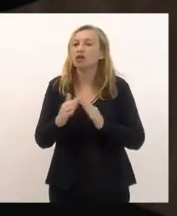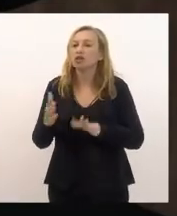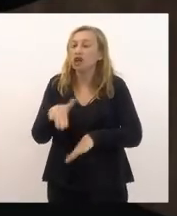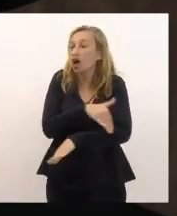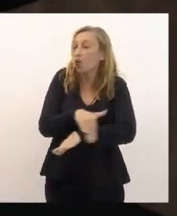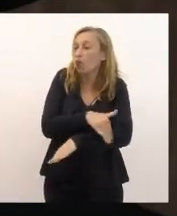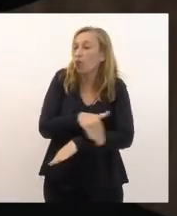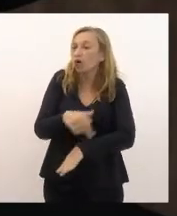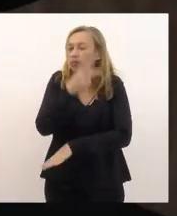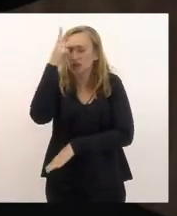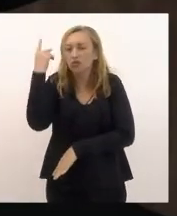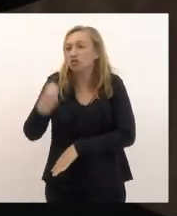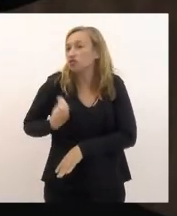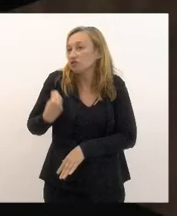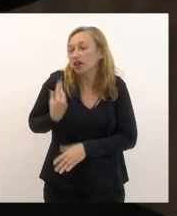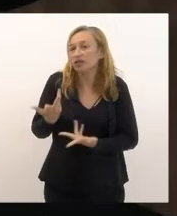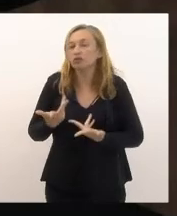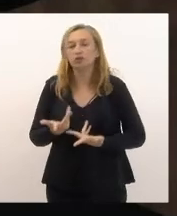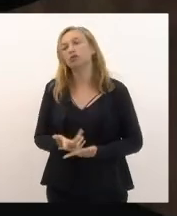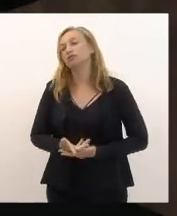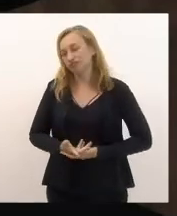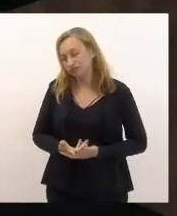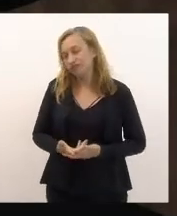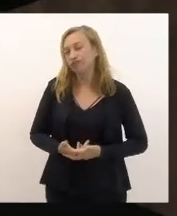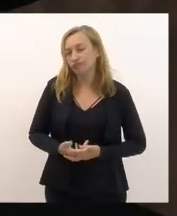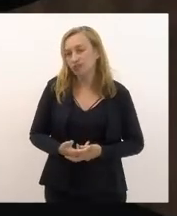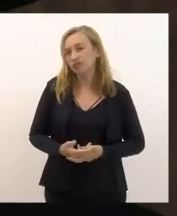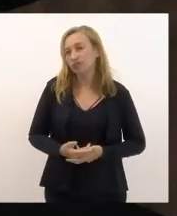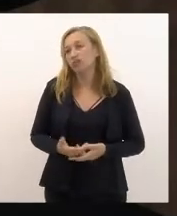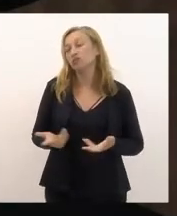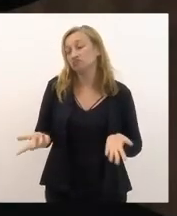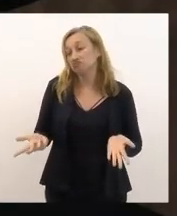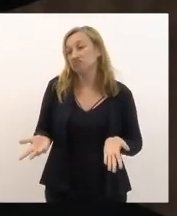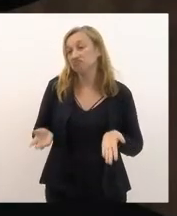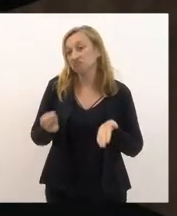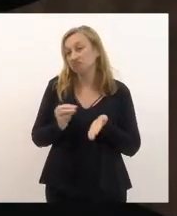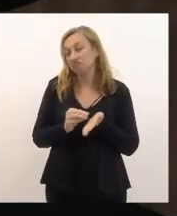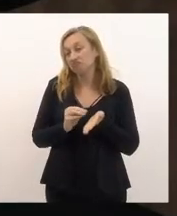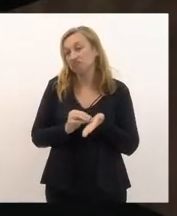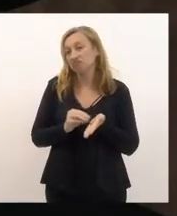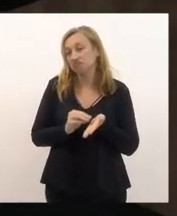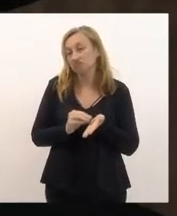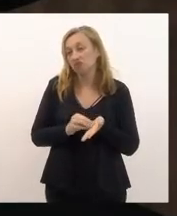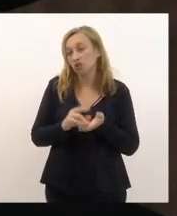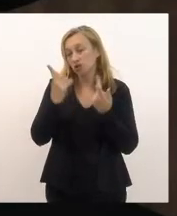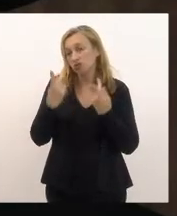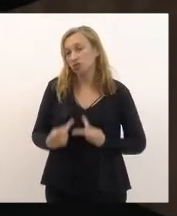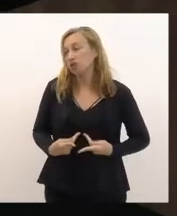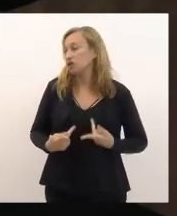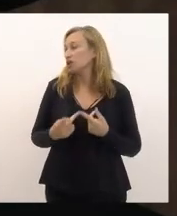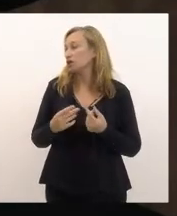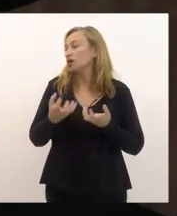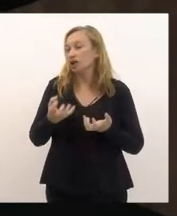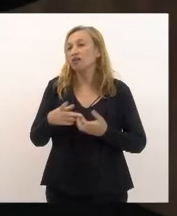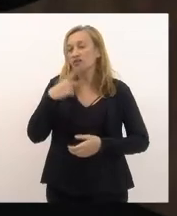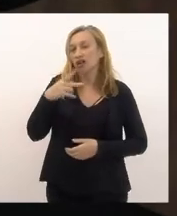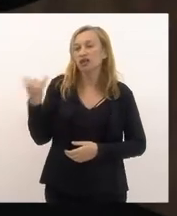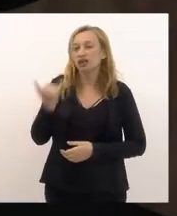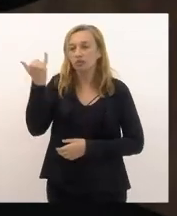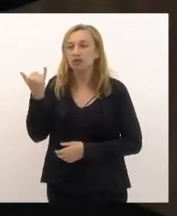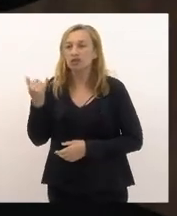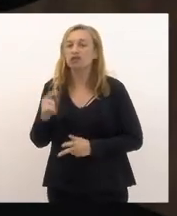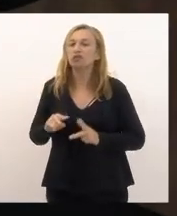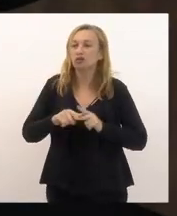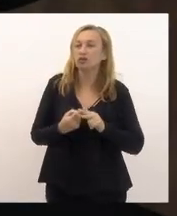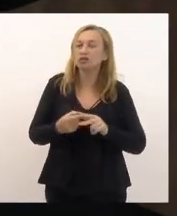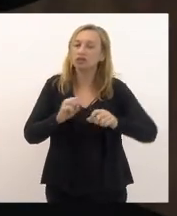com gente sem perspectiva, com gente vivendo na mais absoluta desumanidade e indigência. Portanto, quero ressaltar a importância de que a